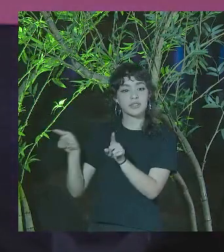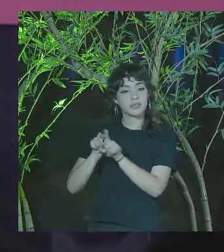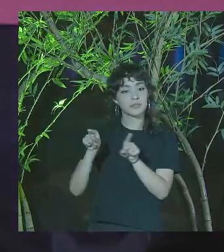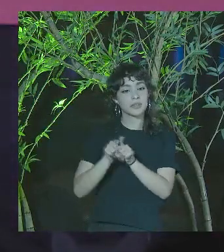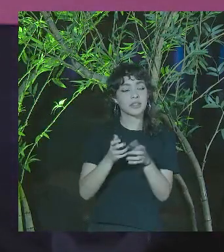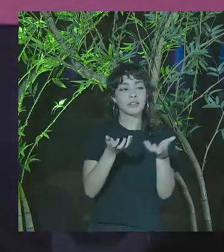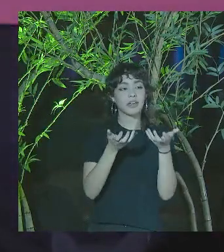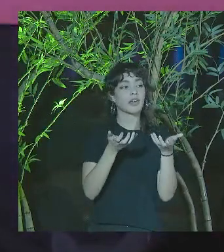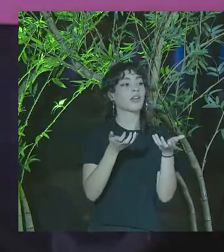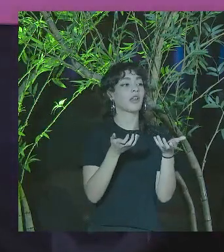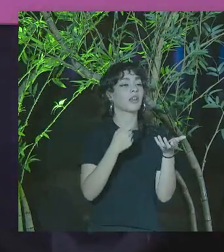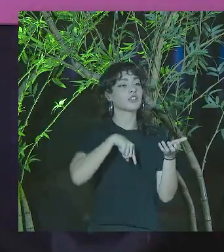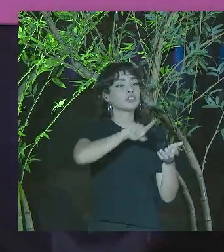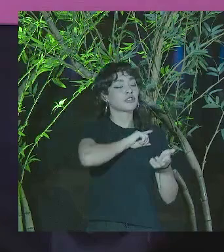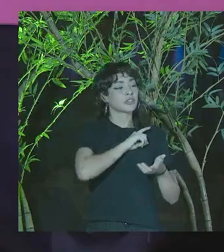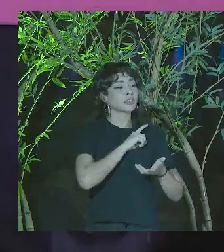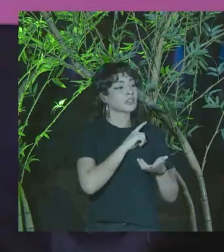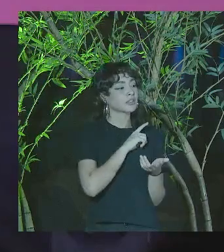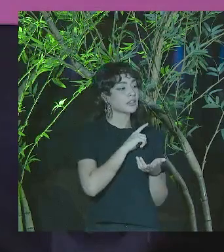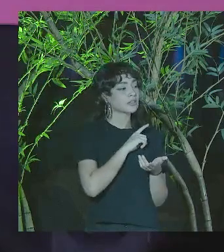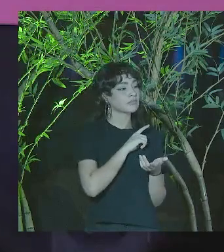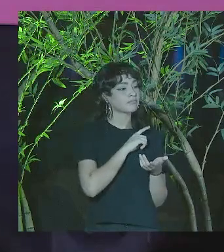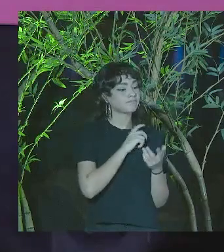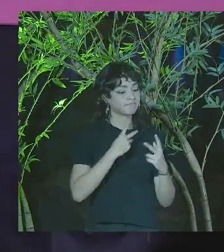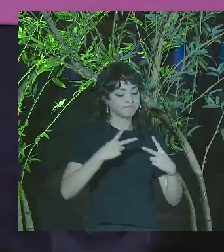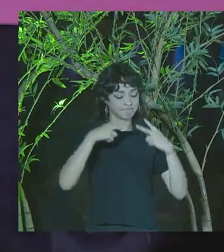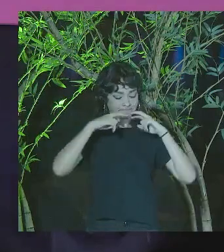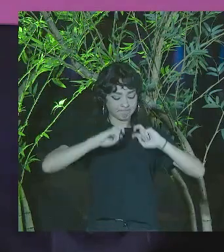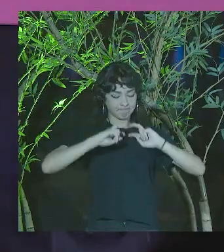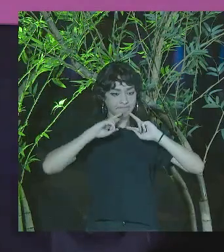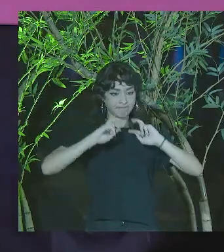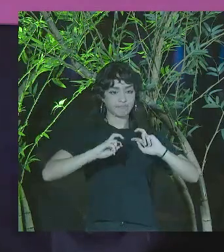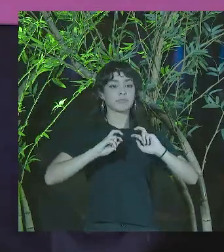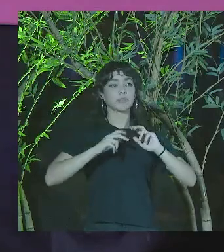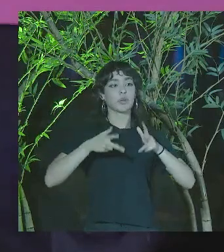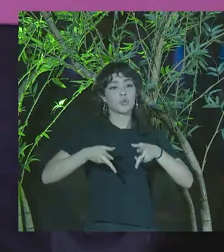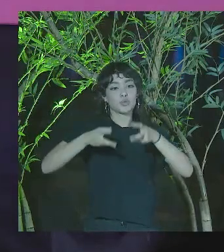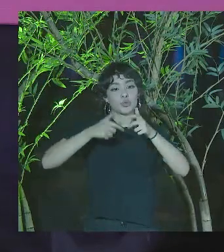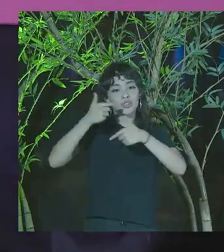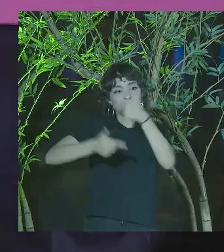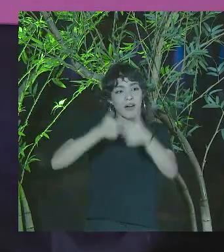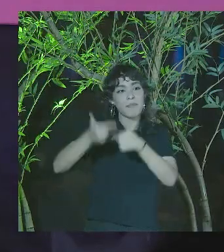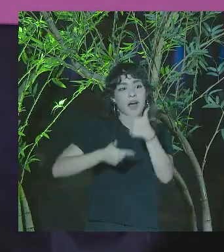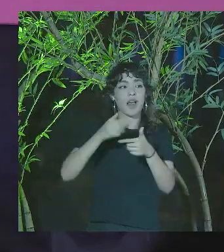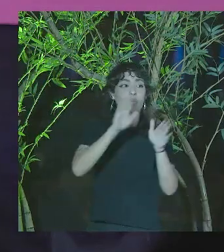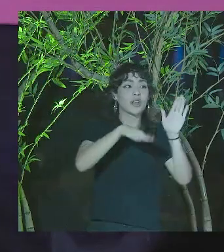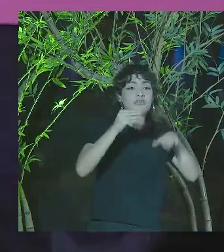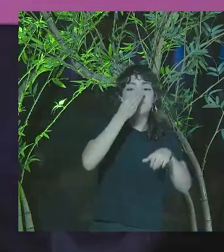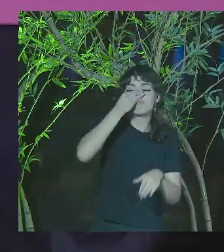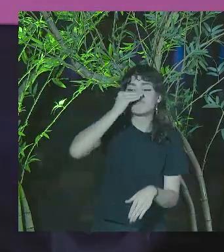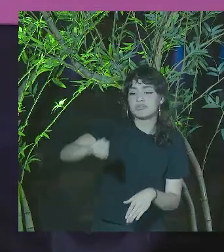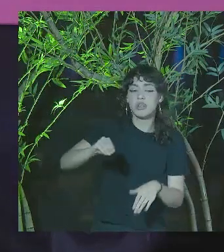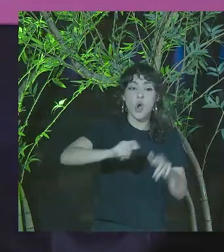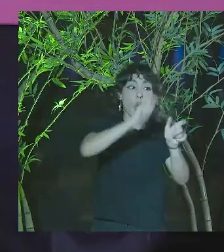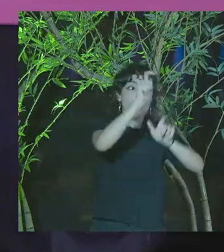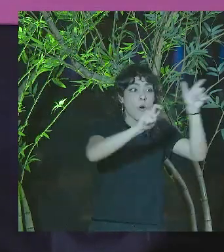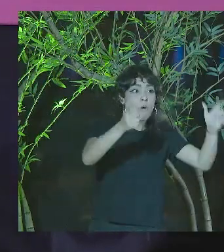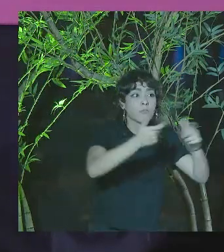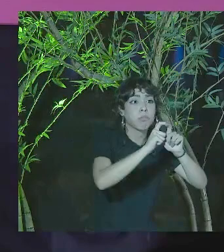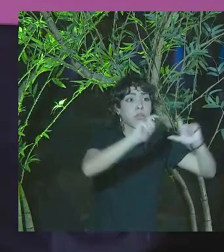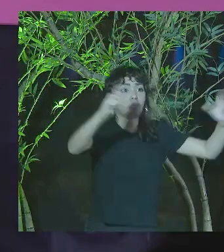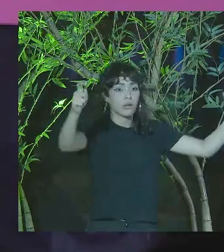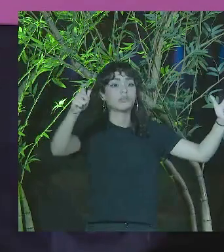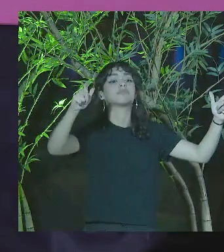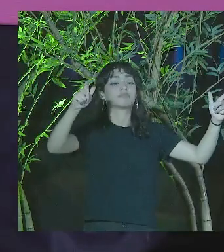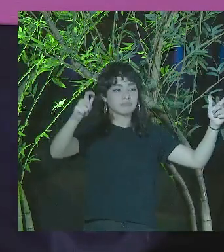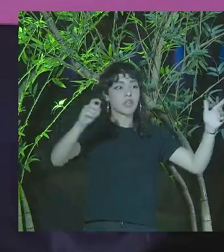gente gastasse uns segundinhos reconhecendo o trabalho, muitas vezes invisível, de um número enorme de pessoas que faz com que